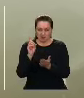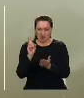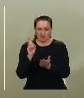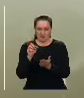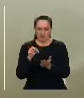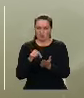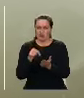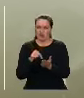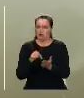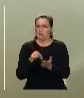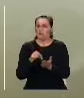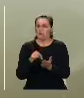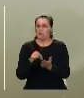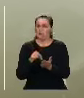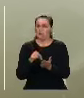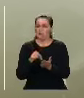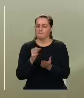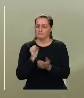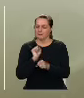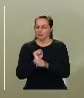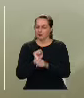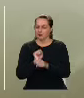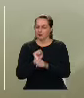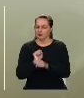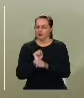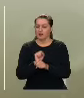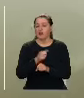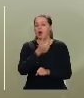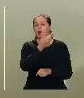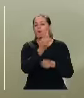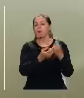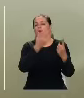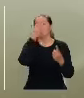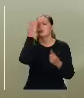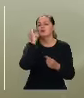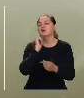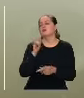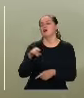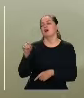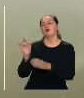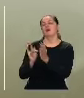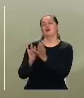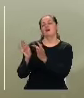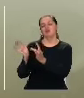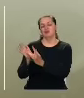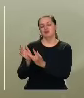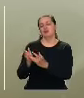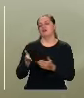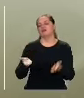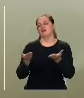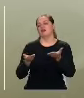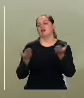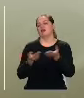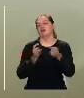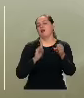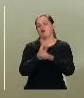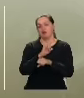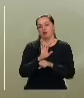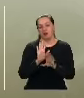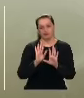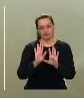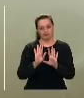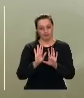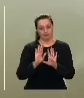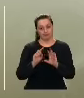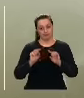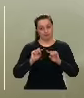estava incentivando o adultério, estava fazendo apologia à traição e ao adultério. Mas aí tem